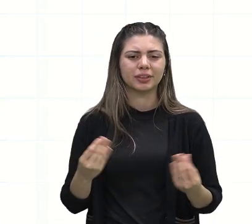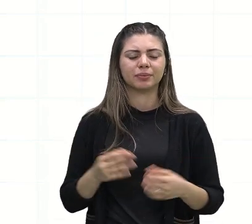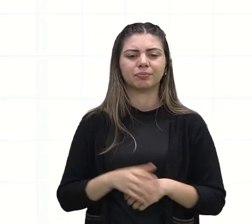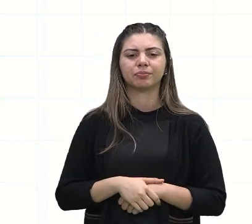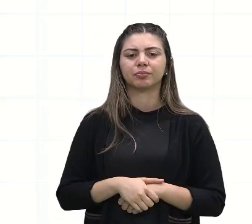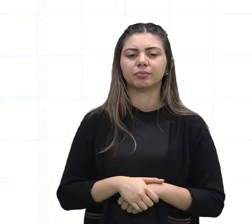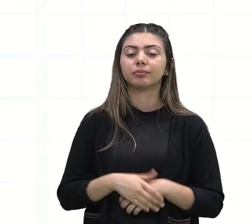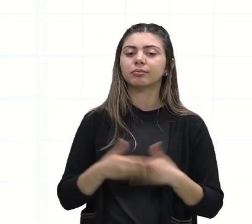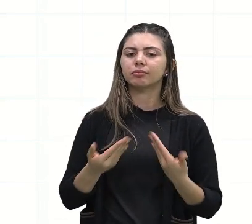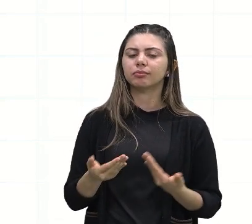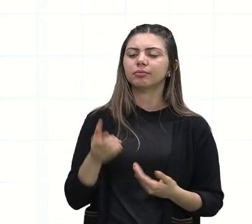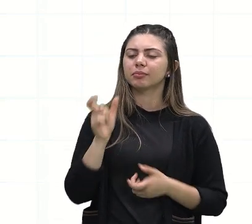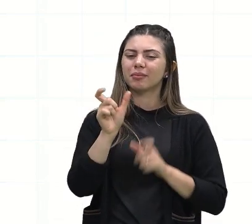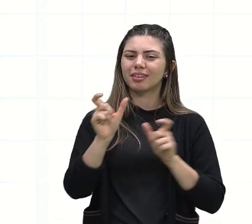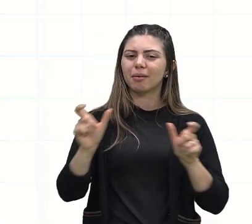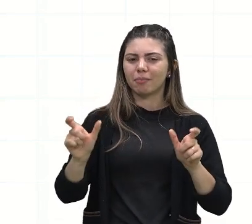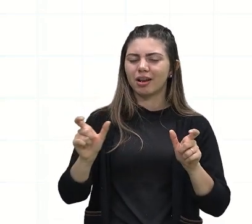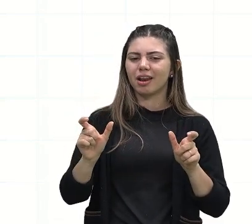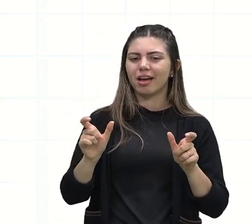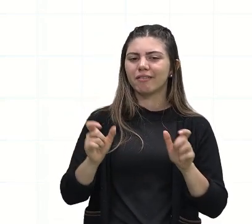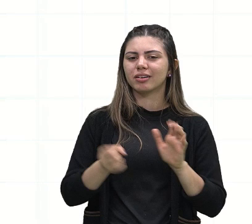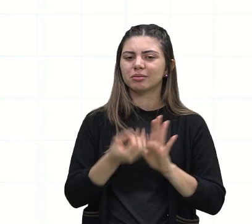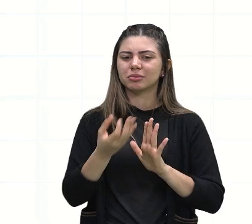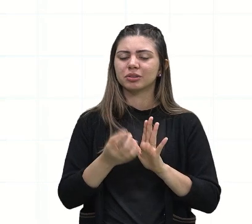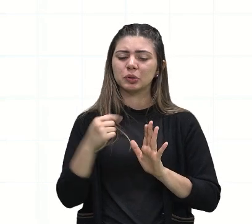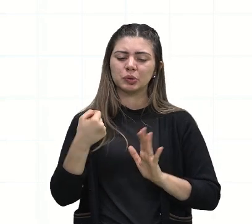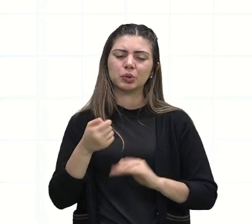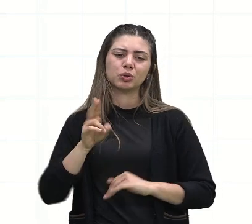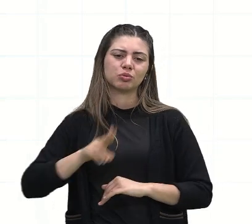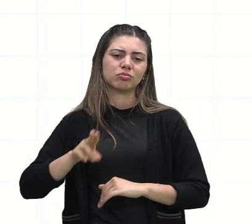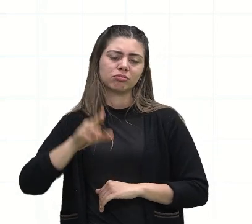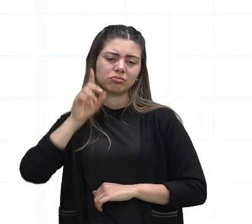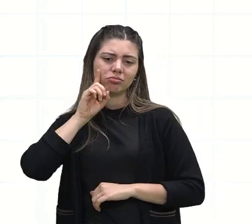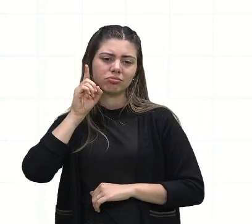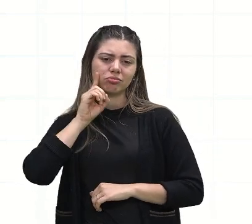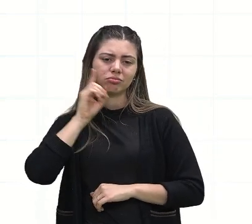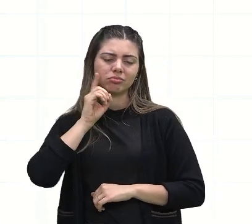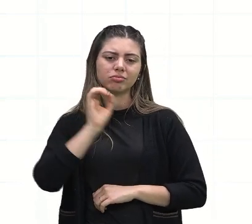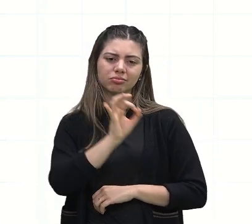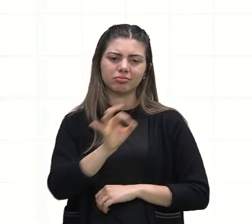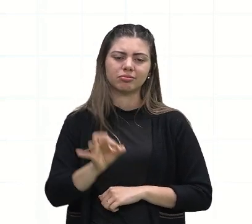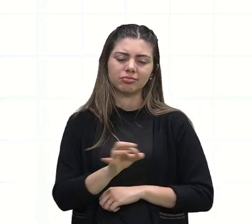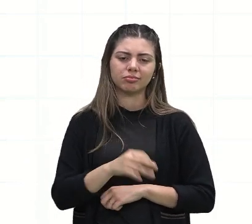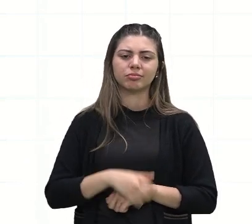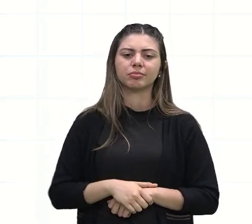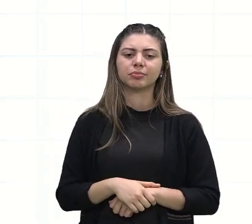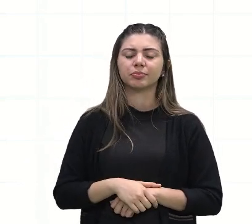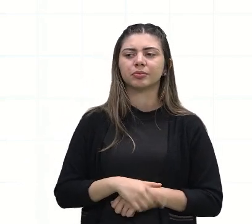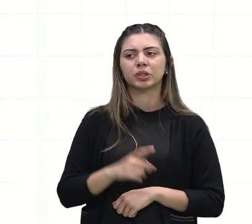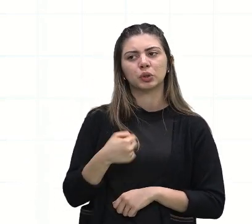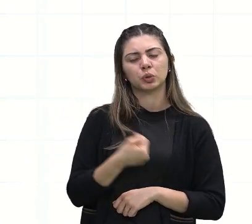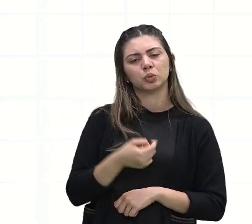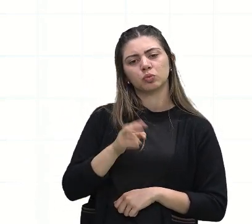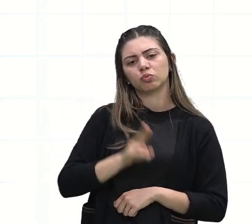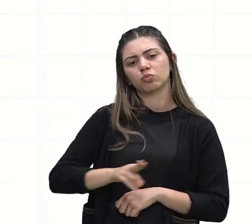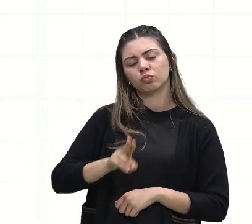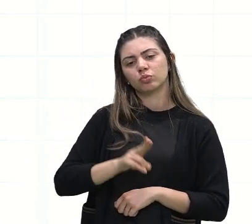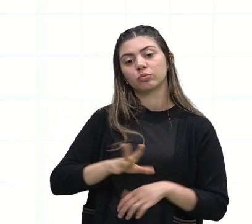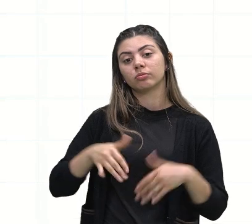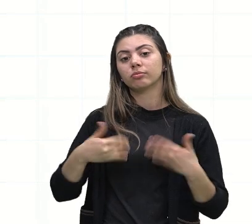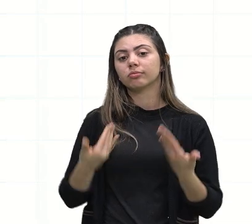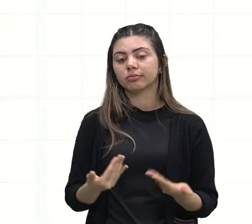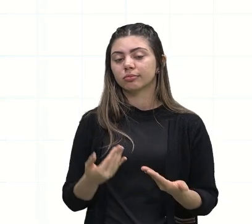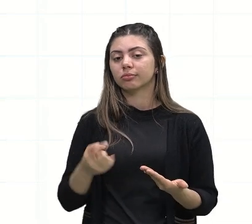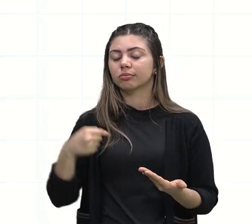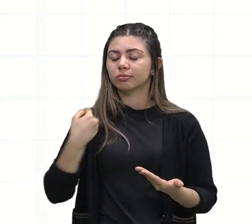essas expressões, geralmente, são expressões que a gente utiliza no nosso dia a dia, né? São expressões que são usuais, né? Que nós,